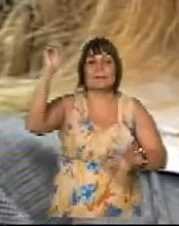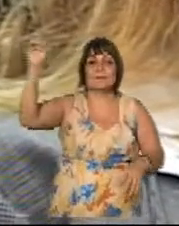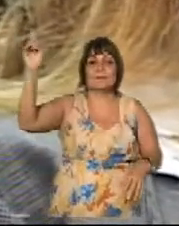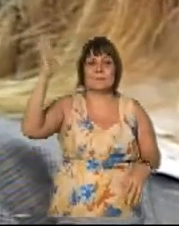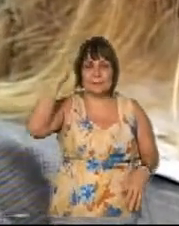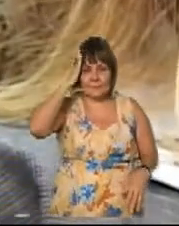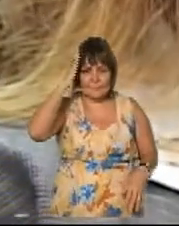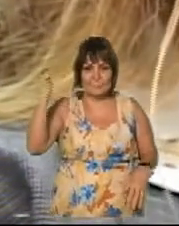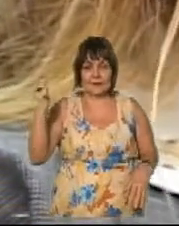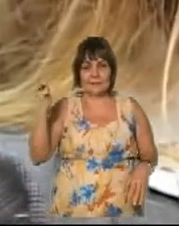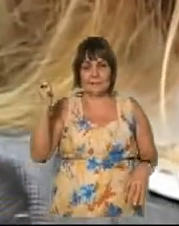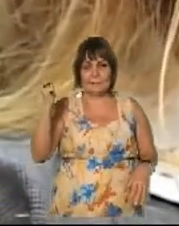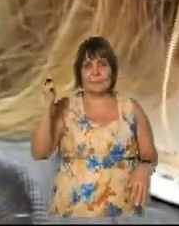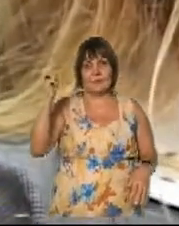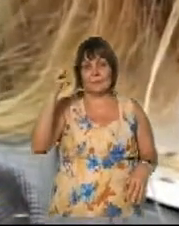quem temos crido.